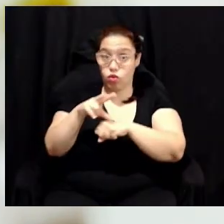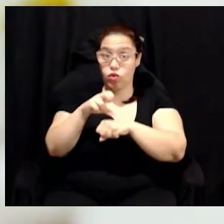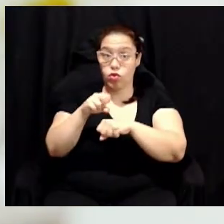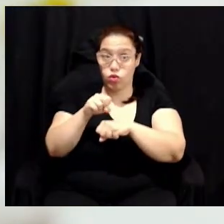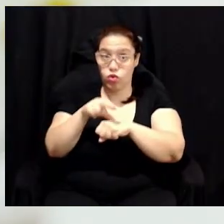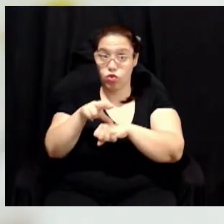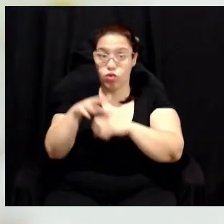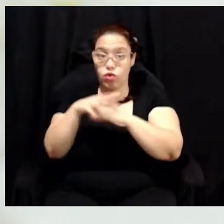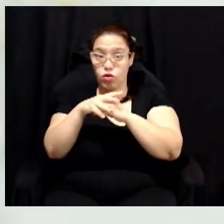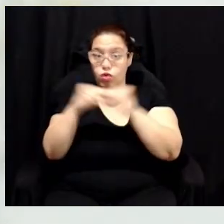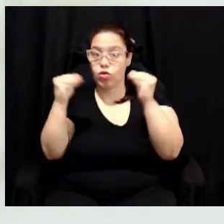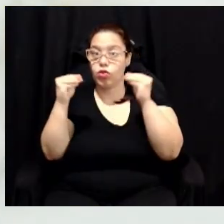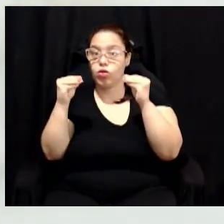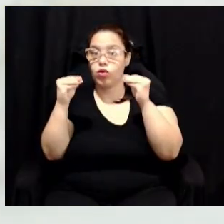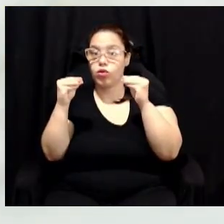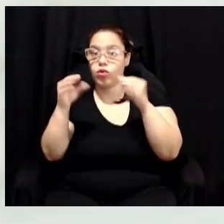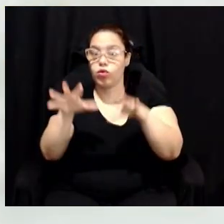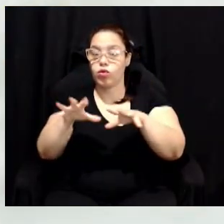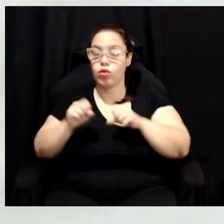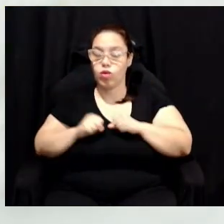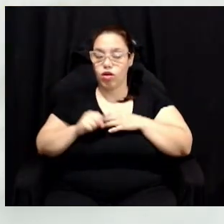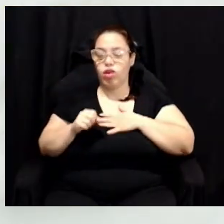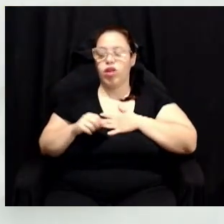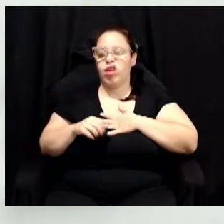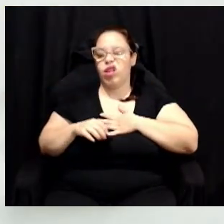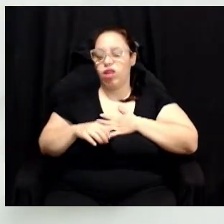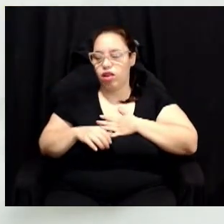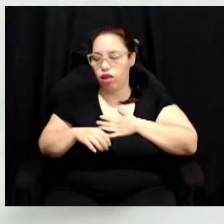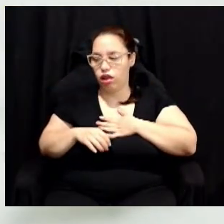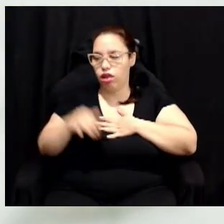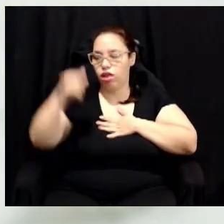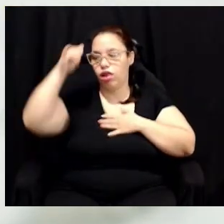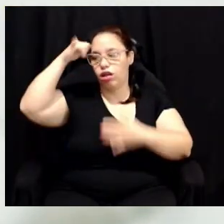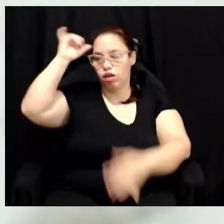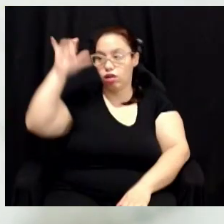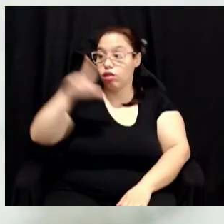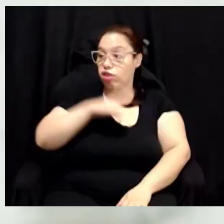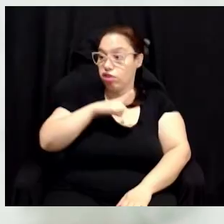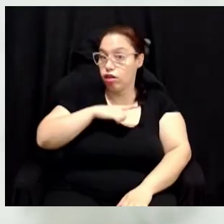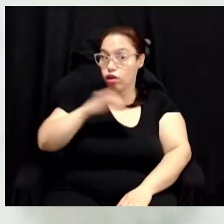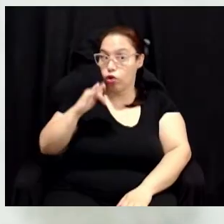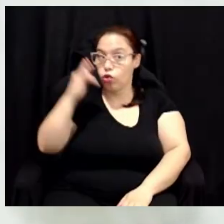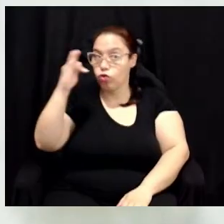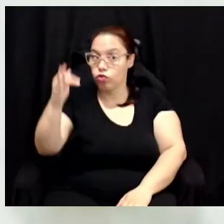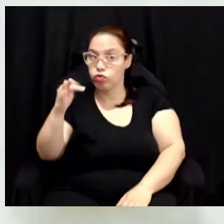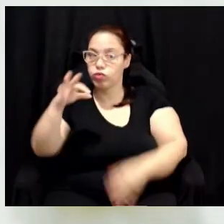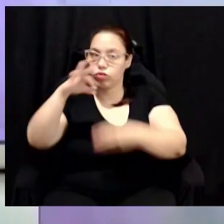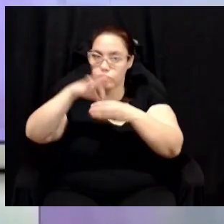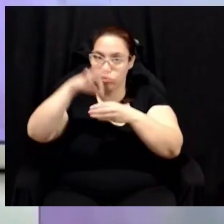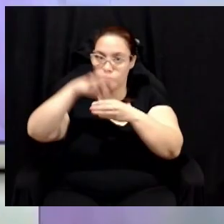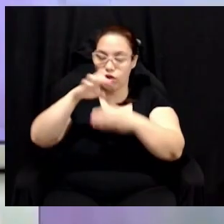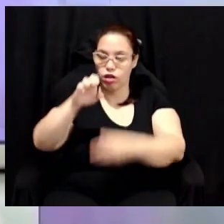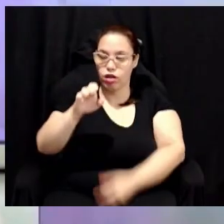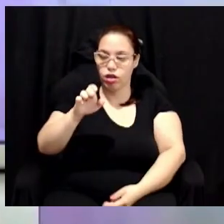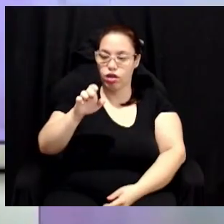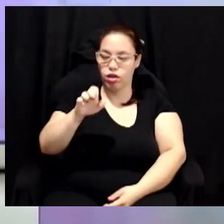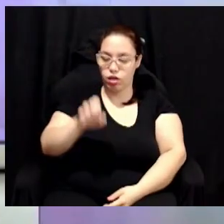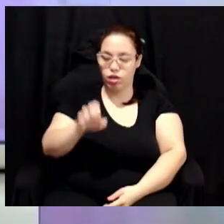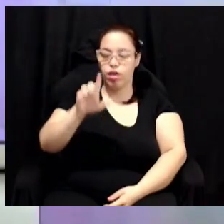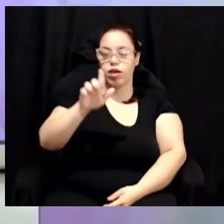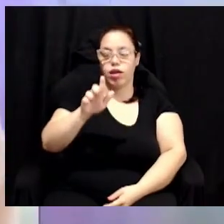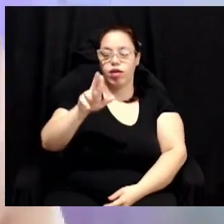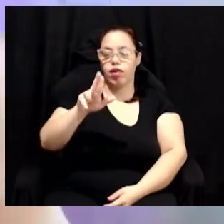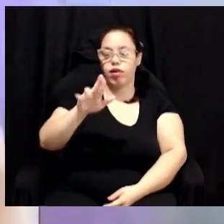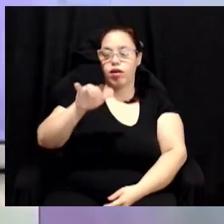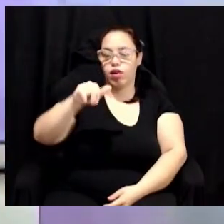você cura a sua infecção respiratória ou você previne ter essa infecção, consumindo chá de equinácea. Tá?